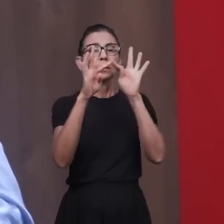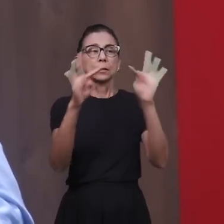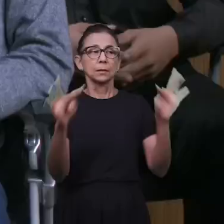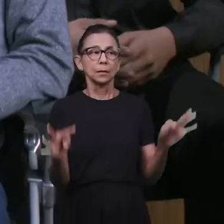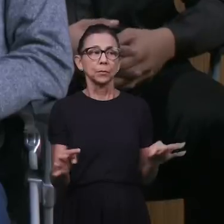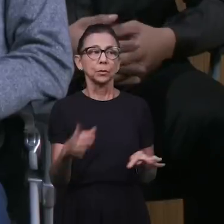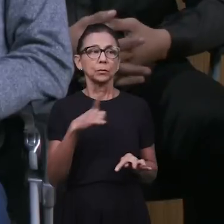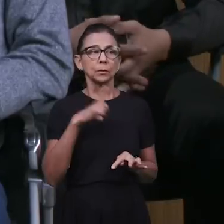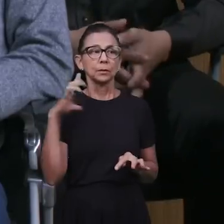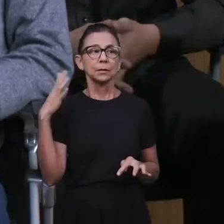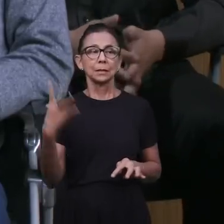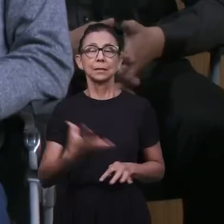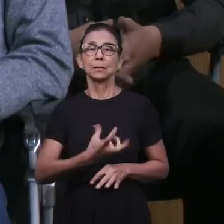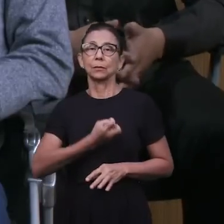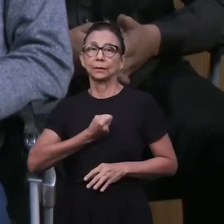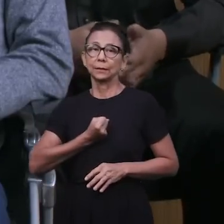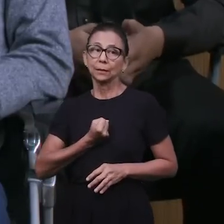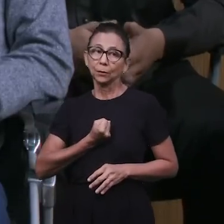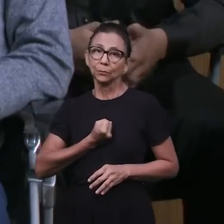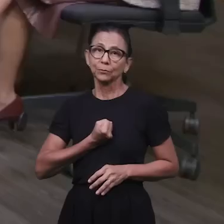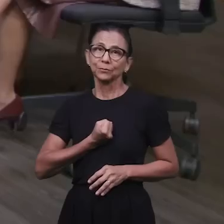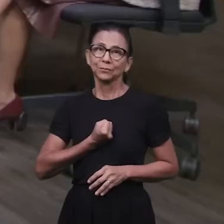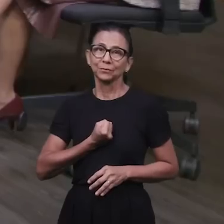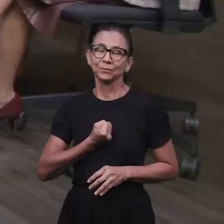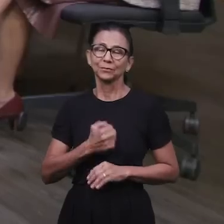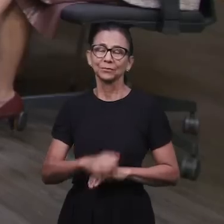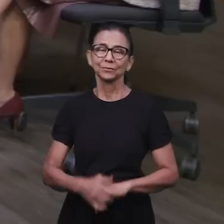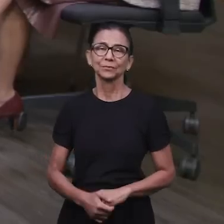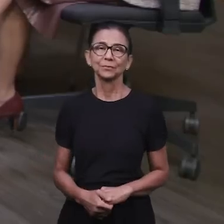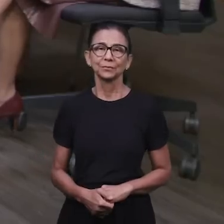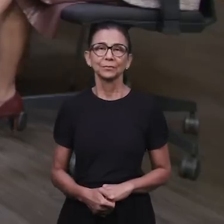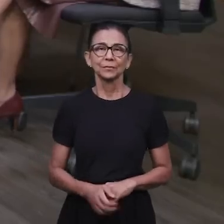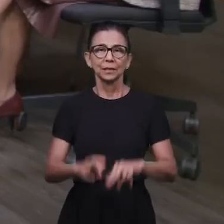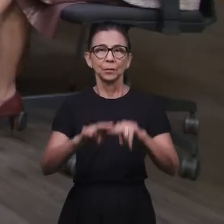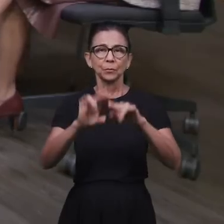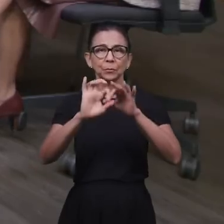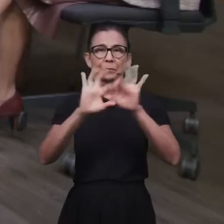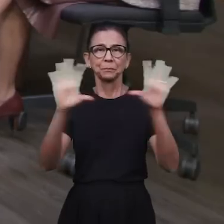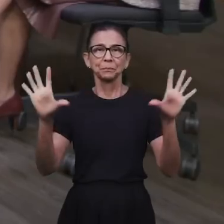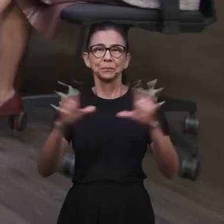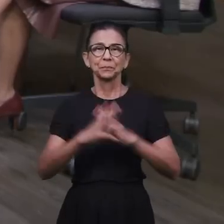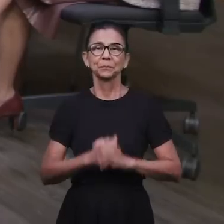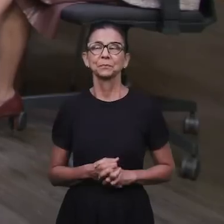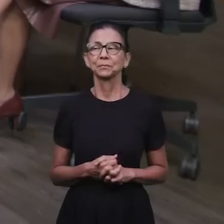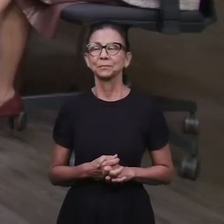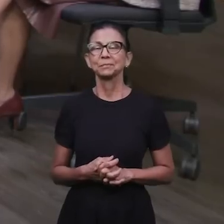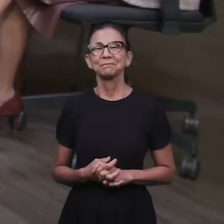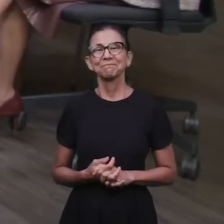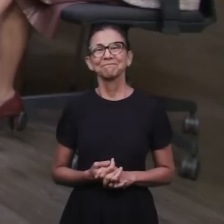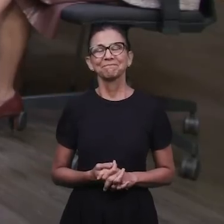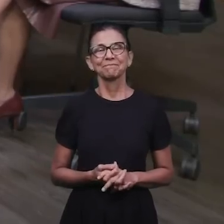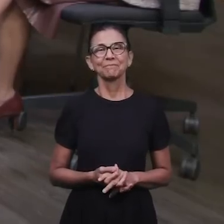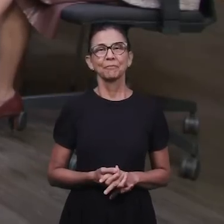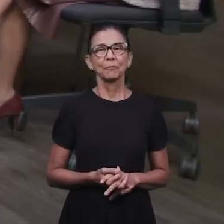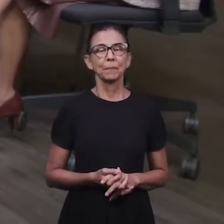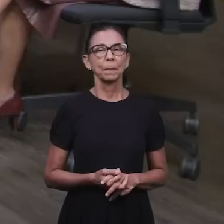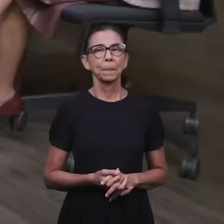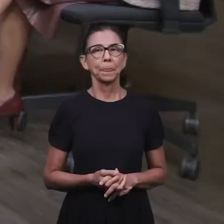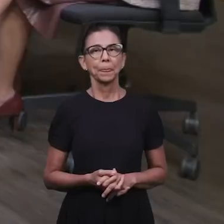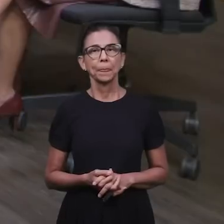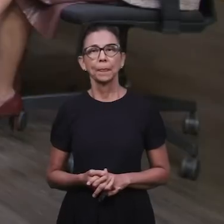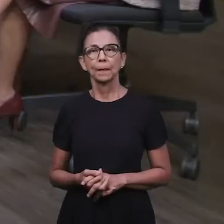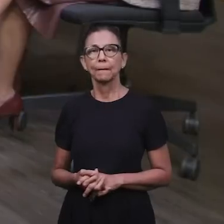livres. Glória a Jesus. Respondido? Com certeza. Coisa boa, hein? Muito bem, a gente continua